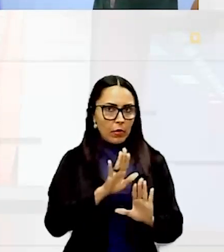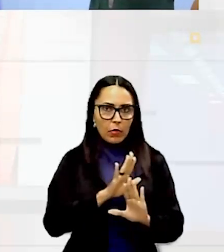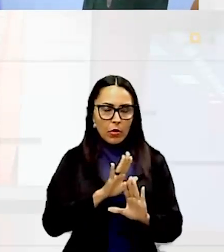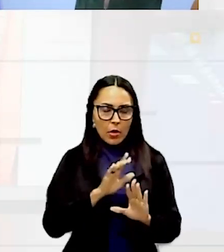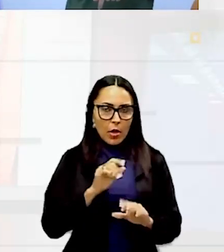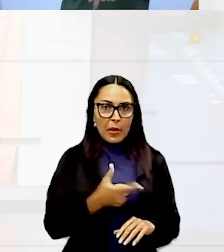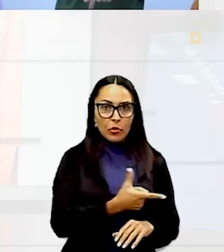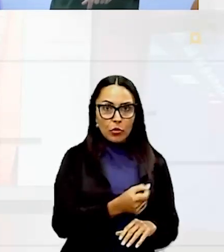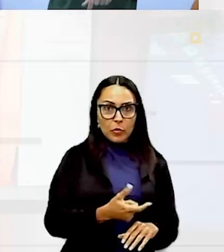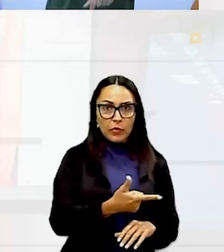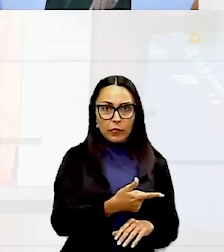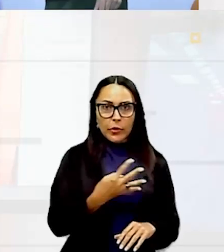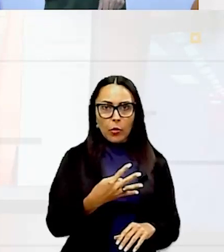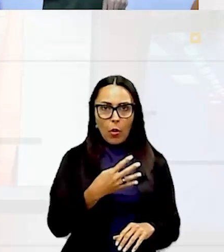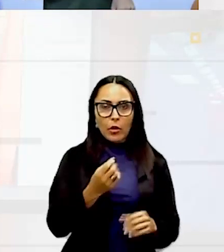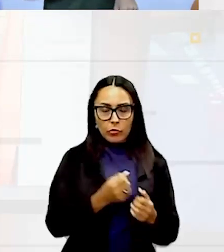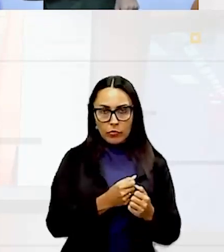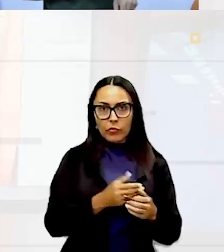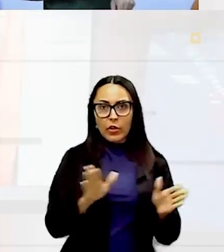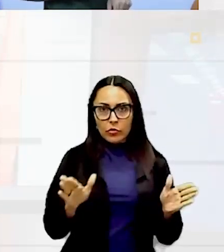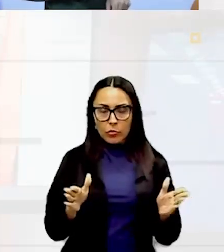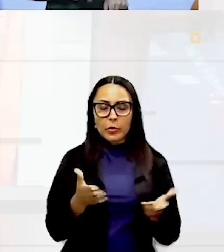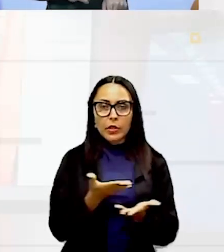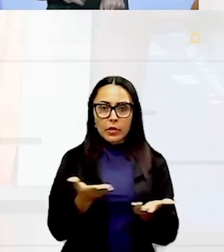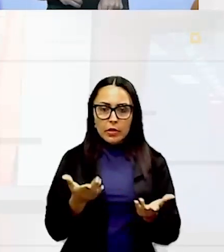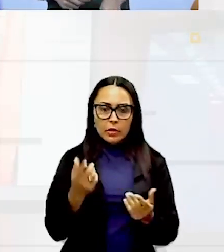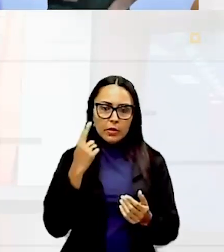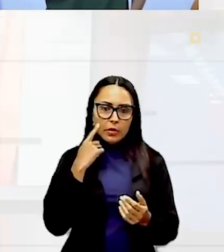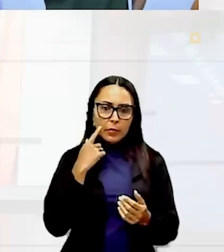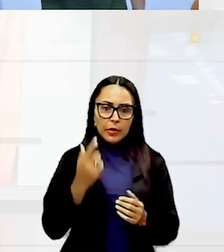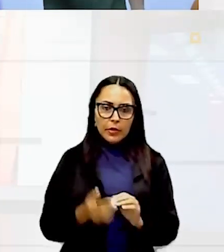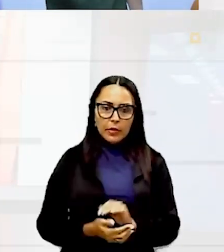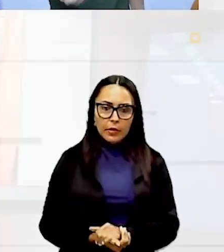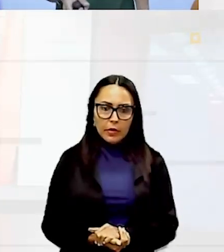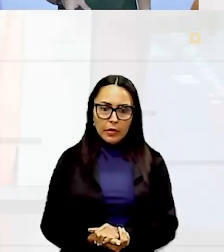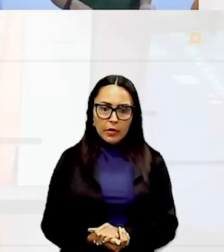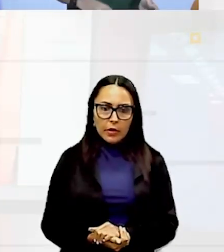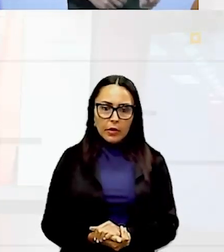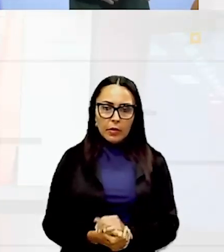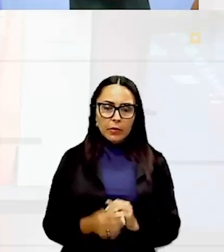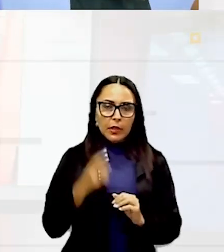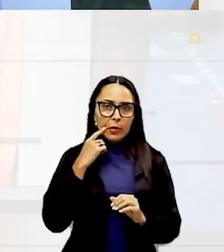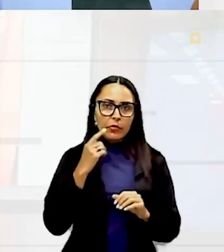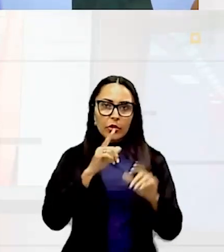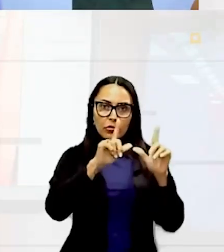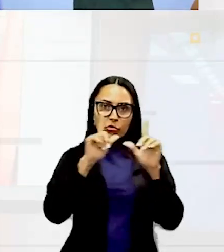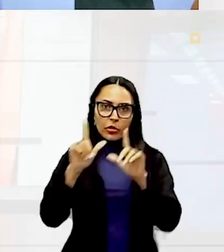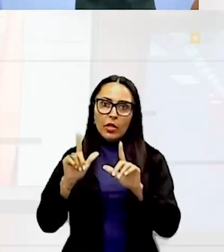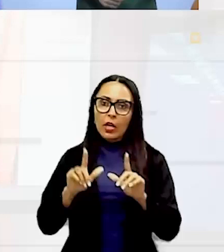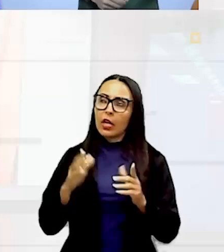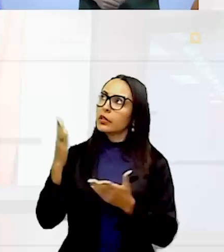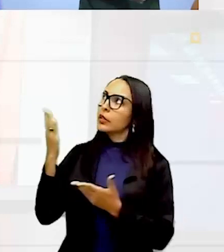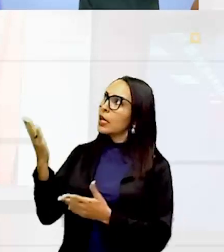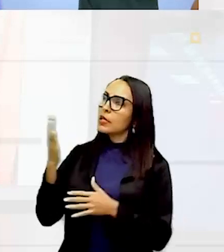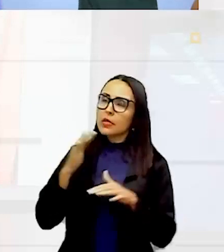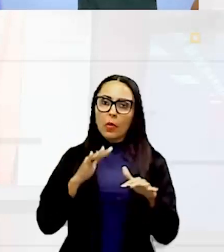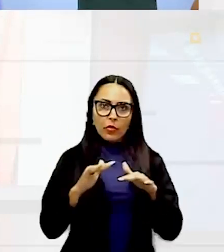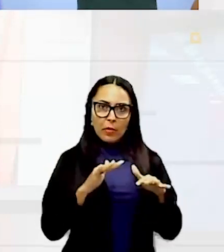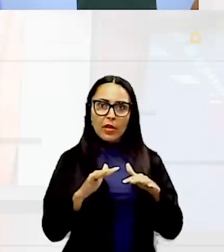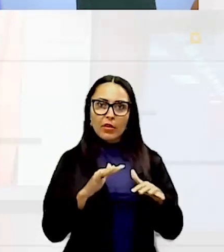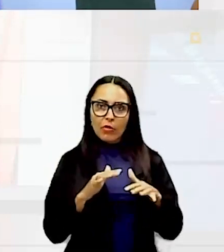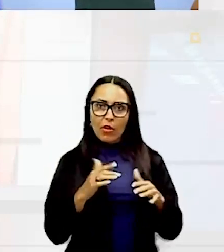em 2024, produzido pela Wildfly. Como dá para ver nos slides, todas as